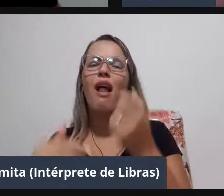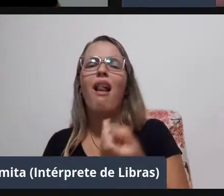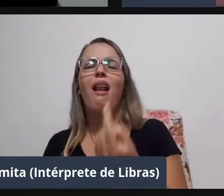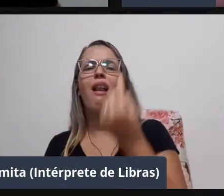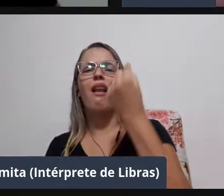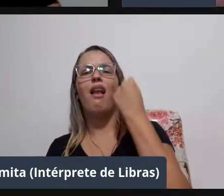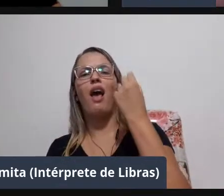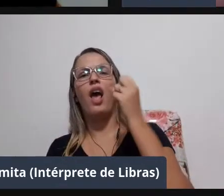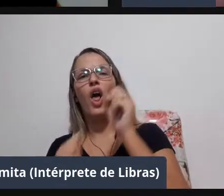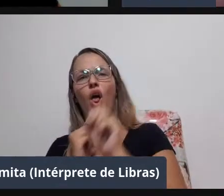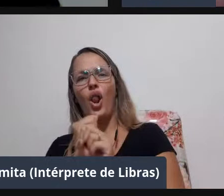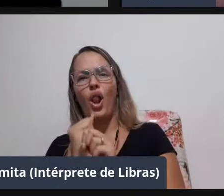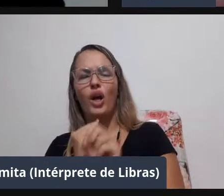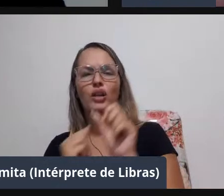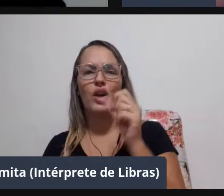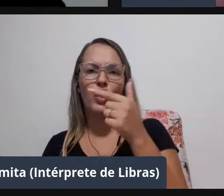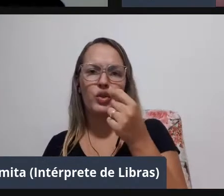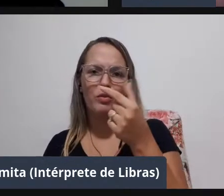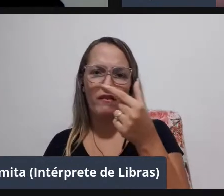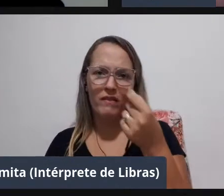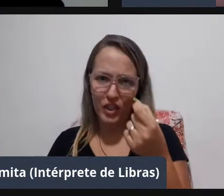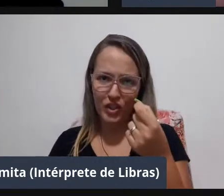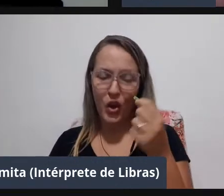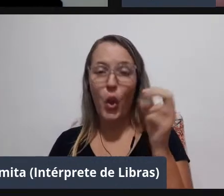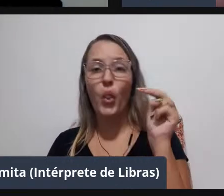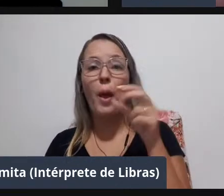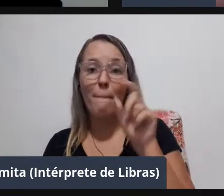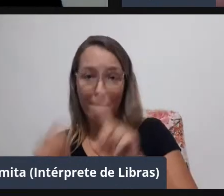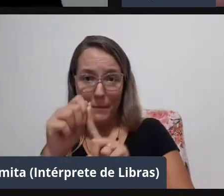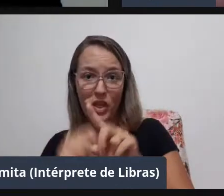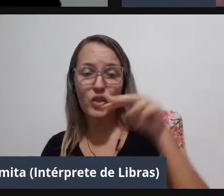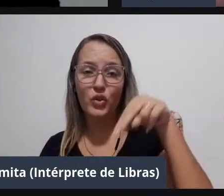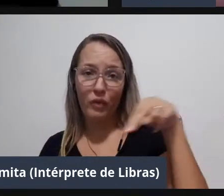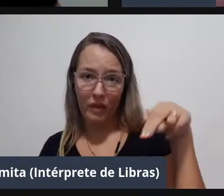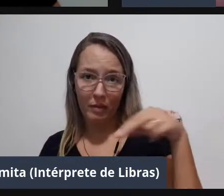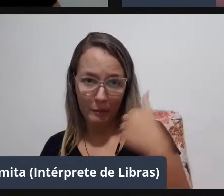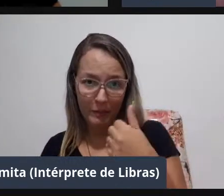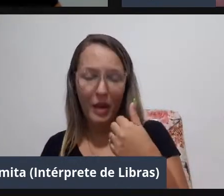de 2020. Então, Súria, eu vou passar a palavra para você, por favor.